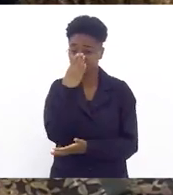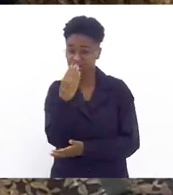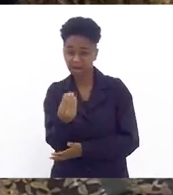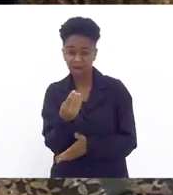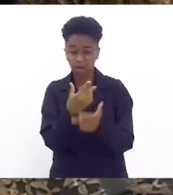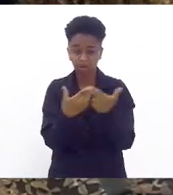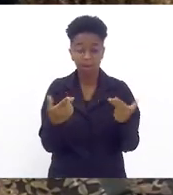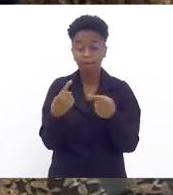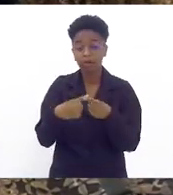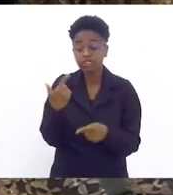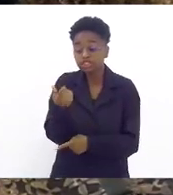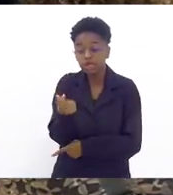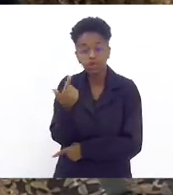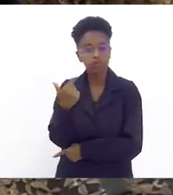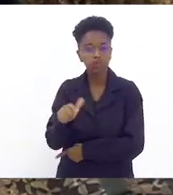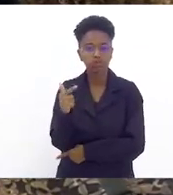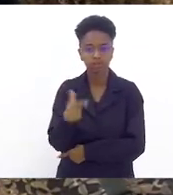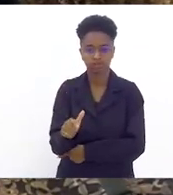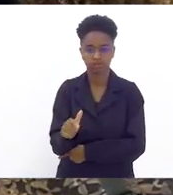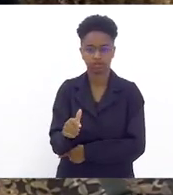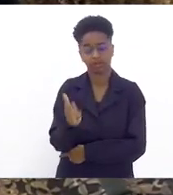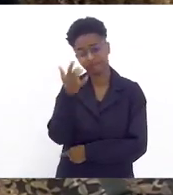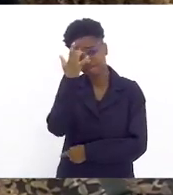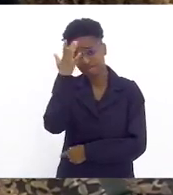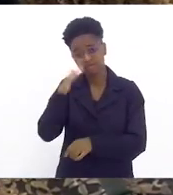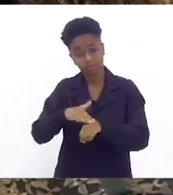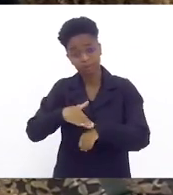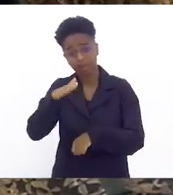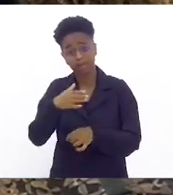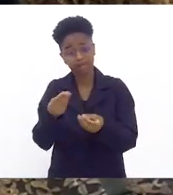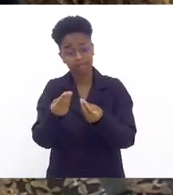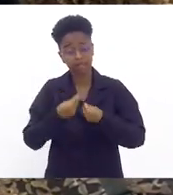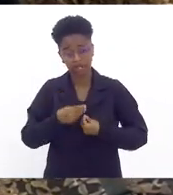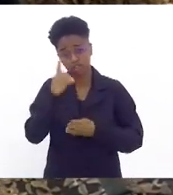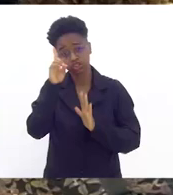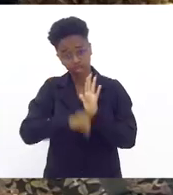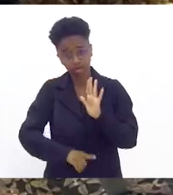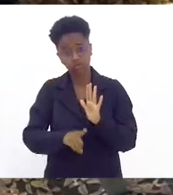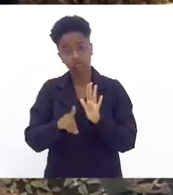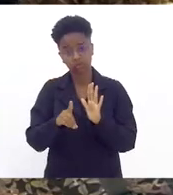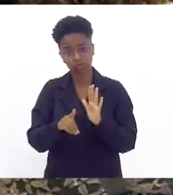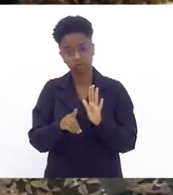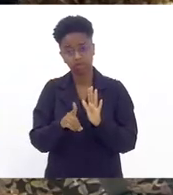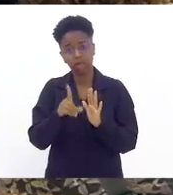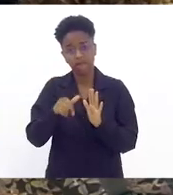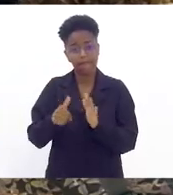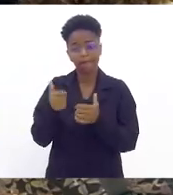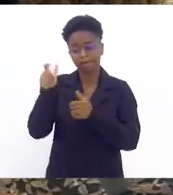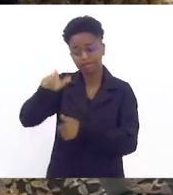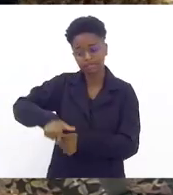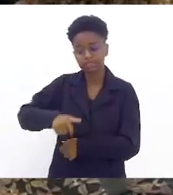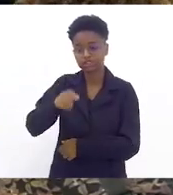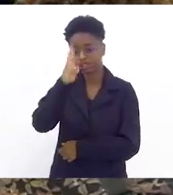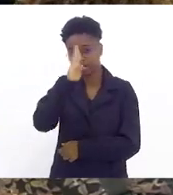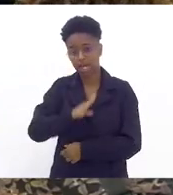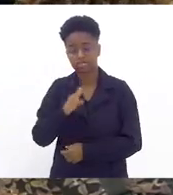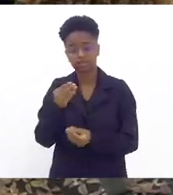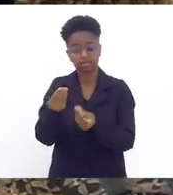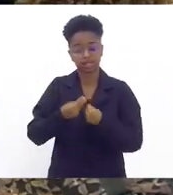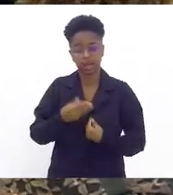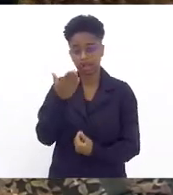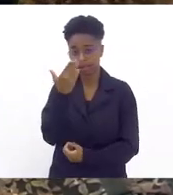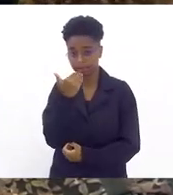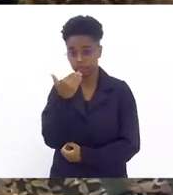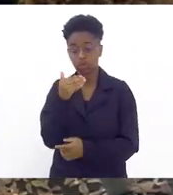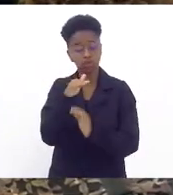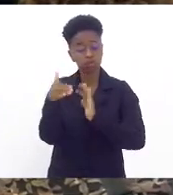porque não temos dinheiro é mais fácil nos dar o passe livre que é o nosso direito nos dá o passe livre nos dá alimentação tudo que